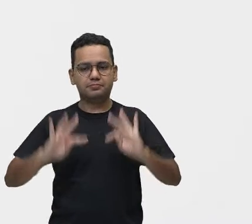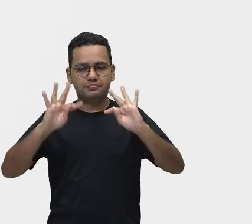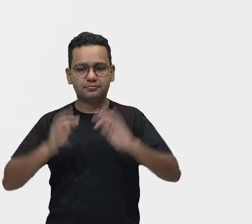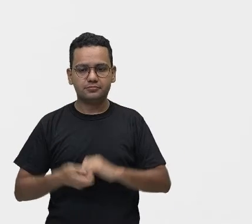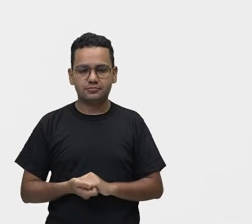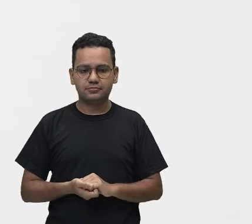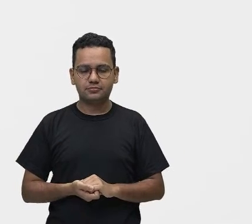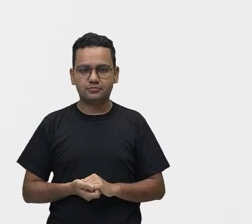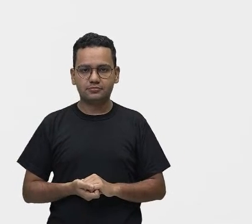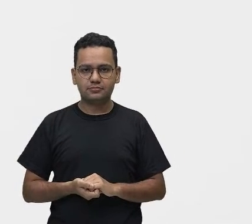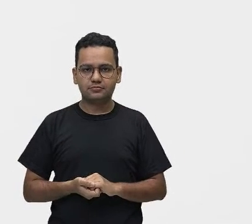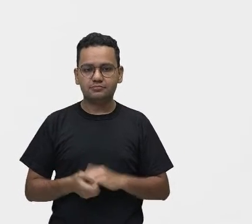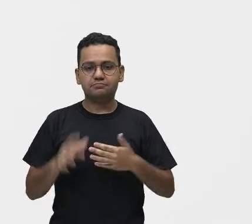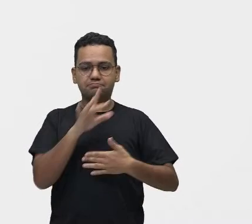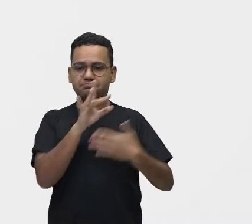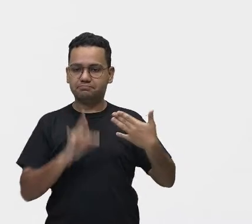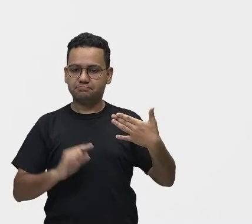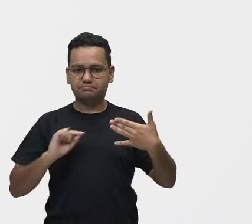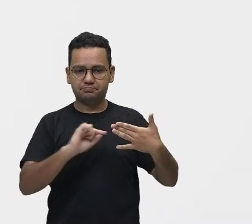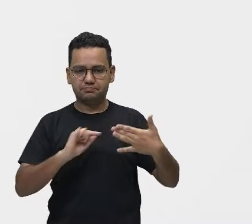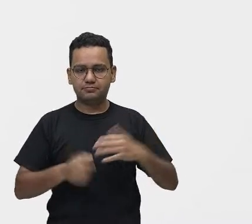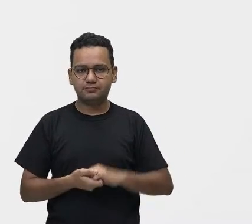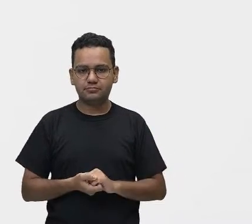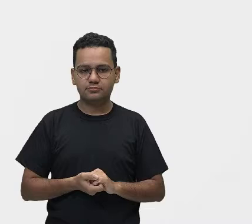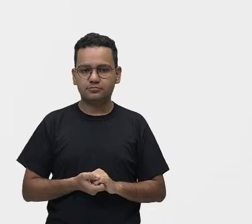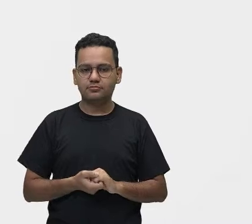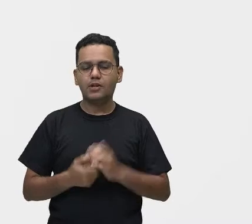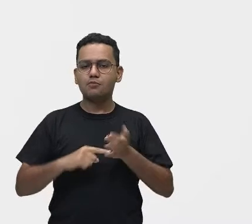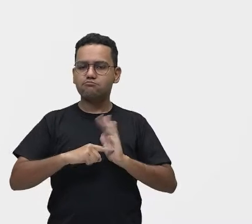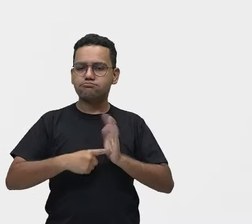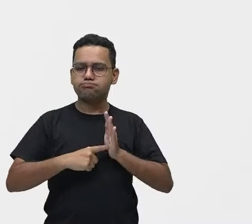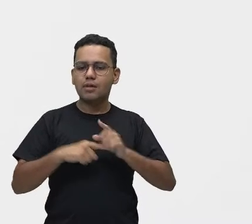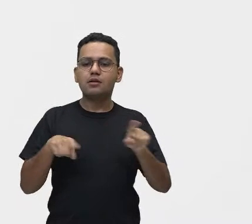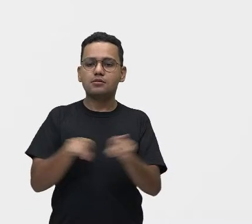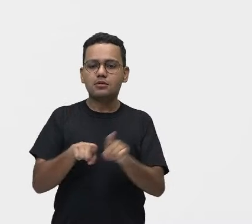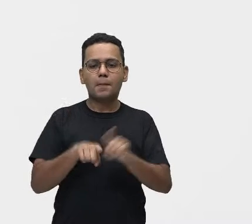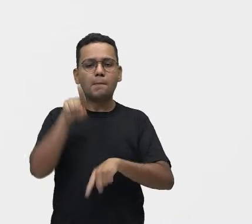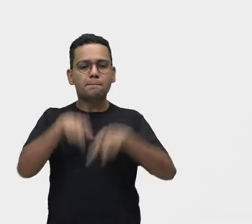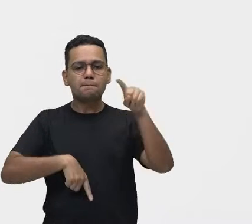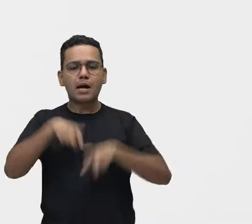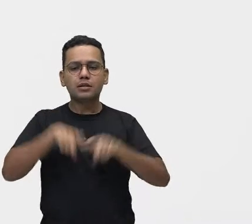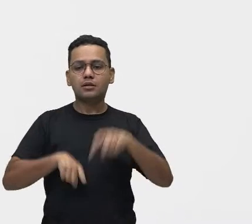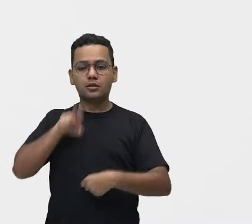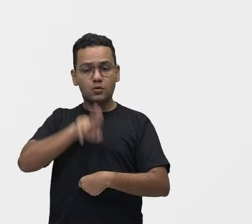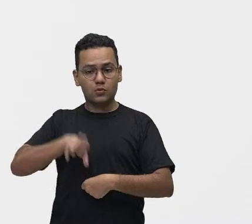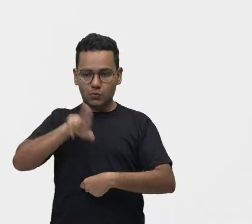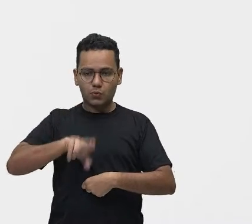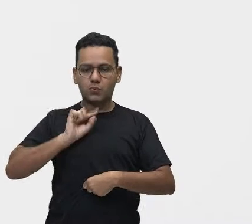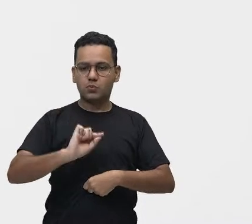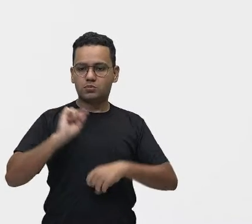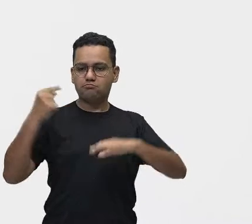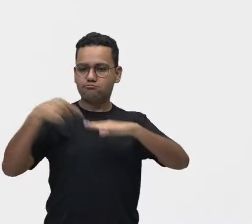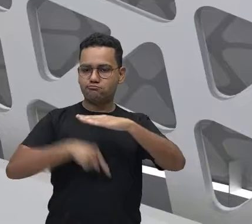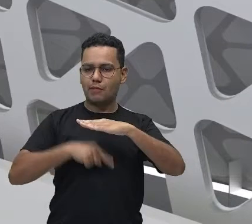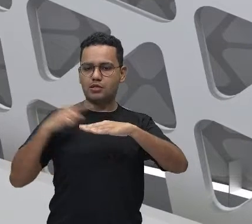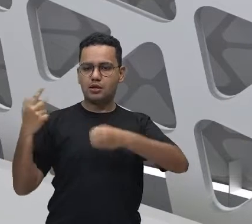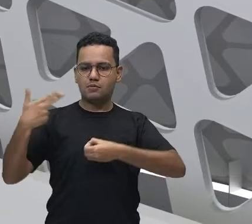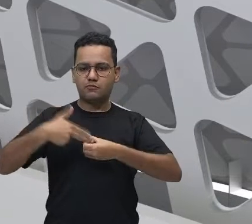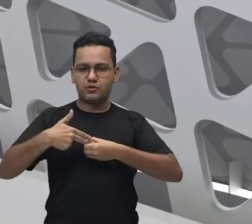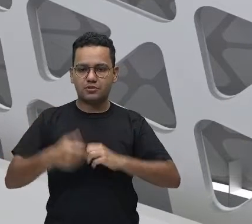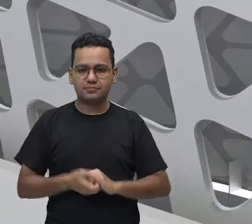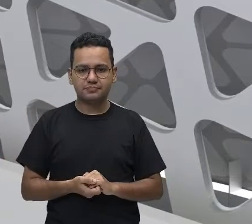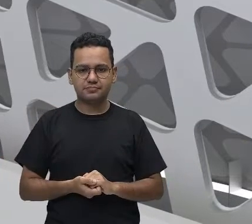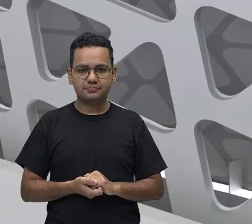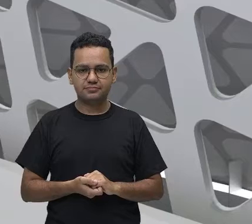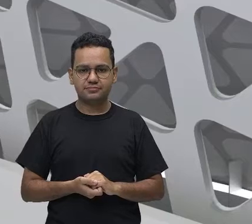tecnologias. No detalhamento, teremos aí as máquinas e equipamentos que utilizam combustíveis fósseis.